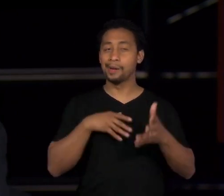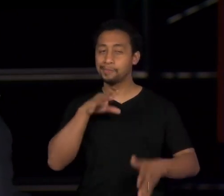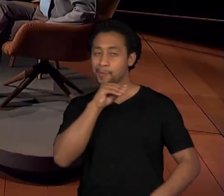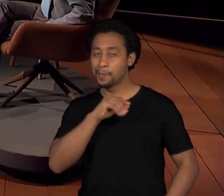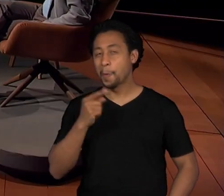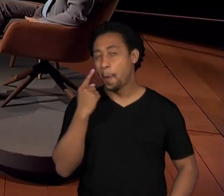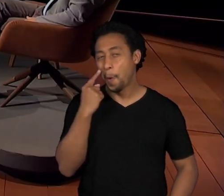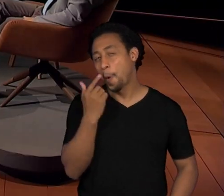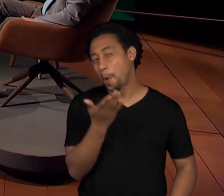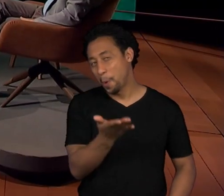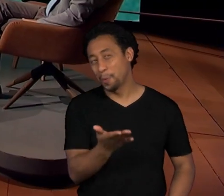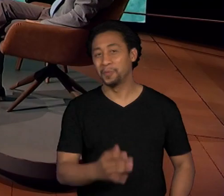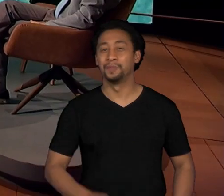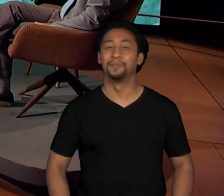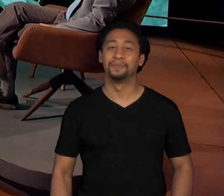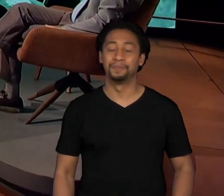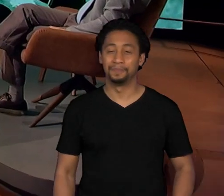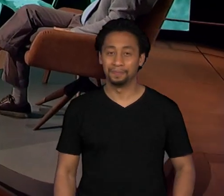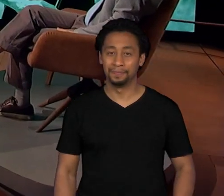Olha